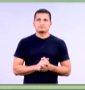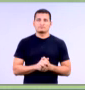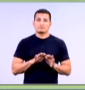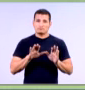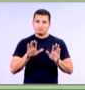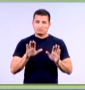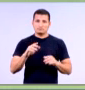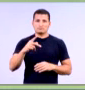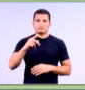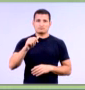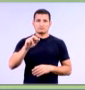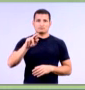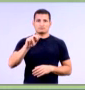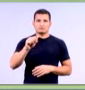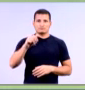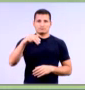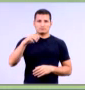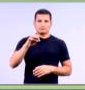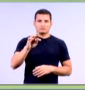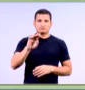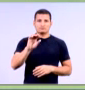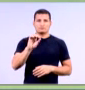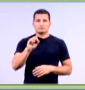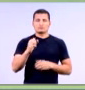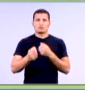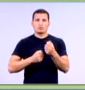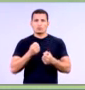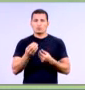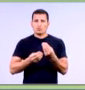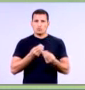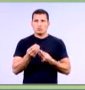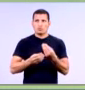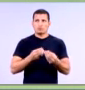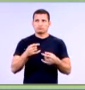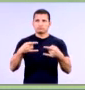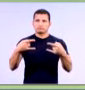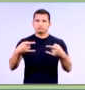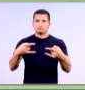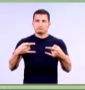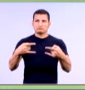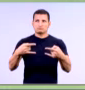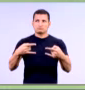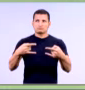os parâmetros seriam, como é que a gente define o parâmetro entre os parênteses, né?